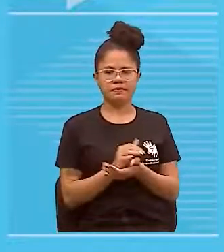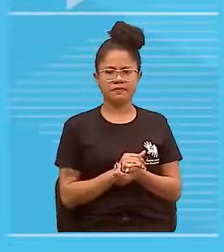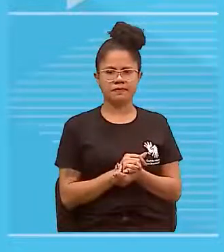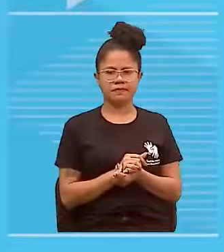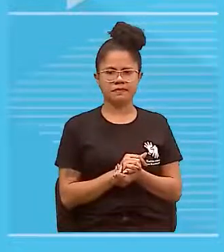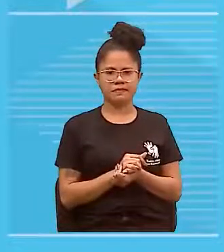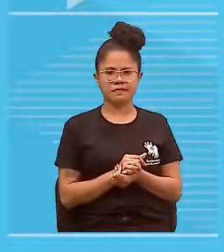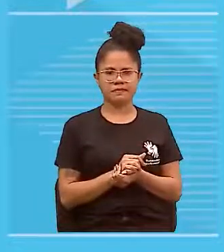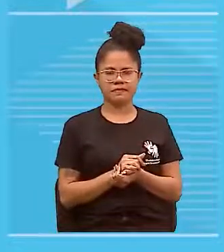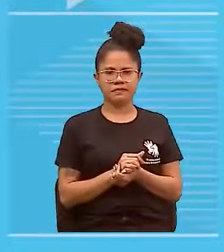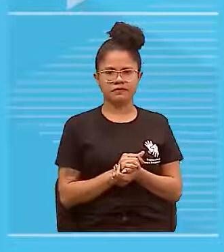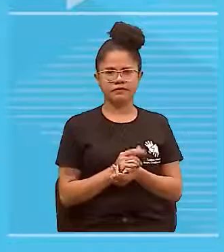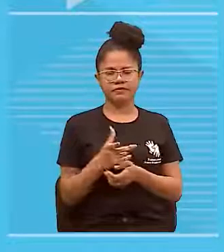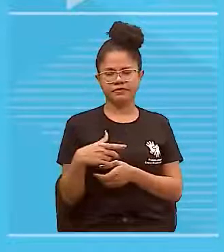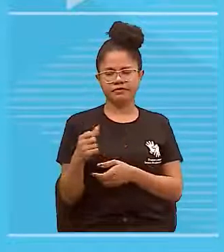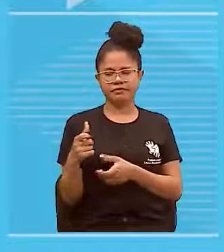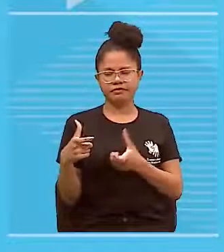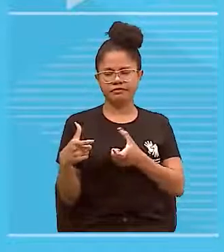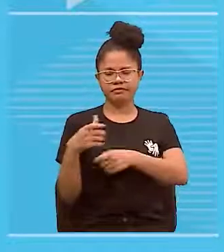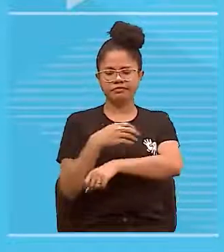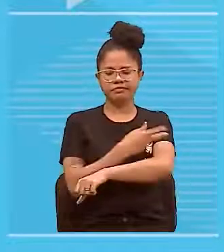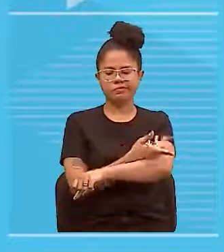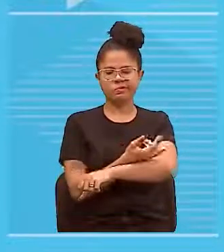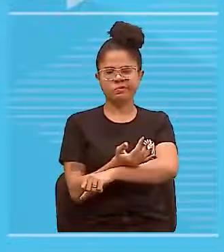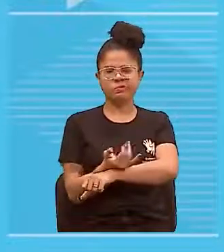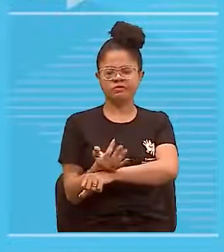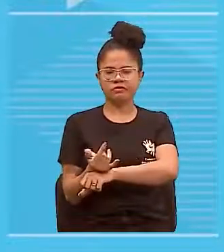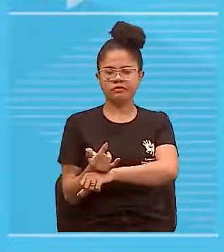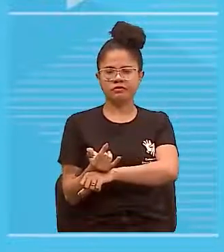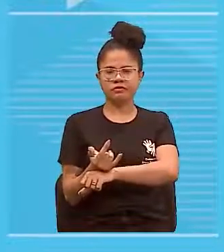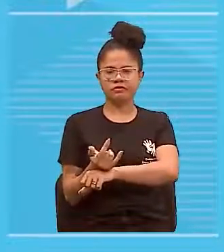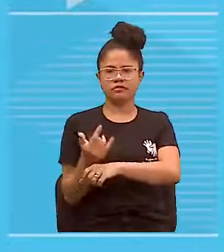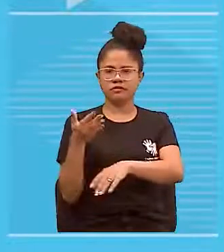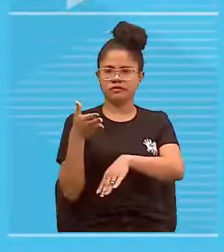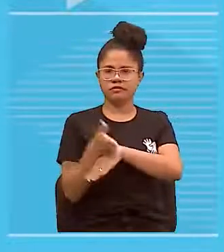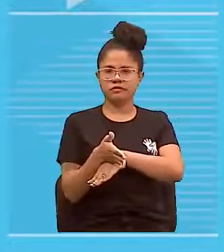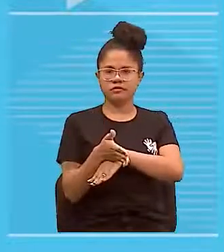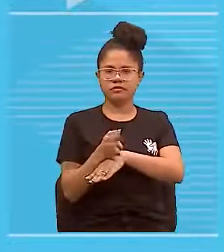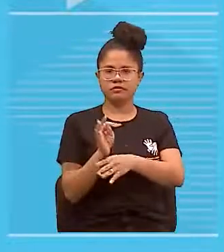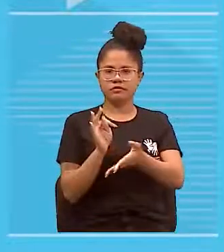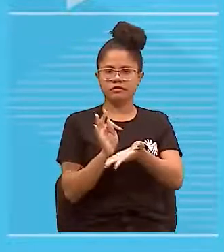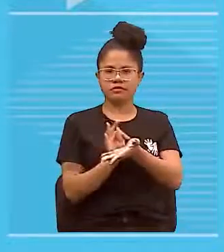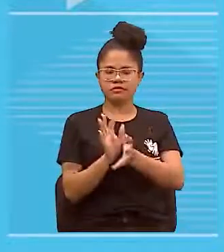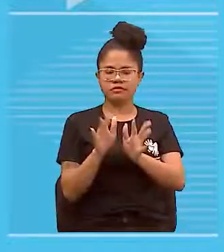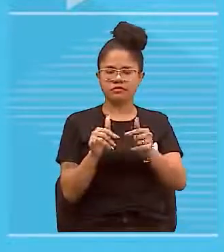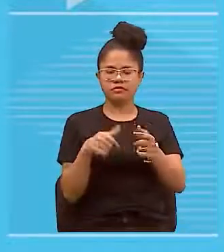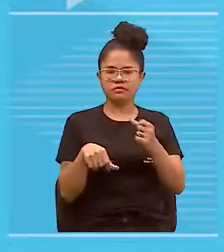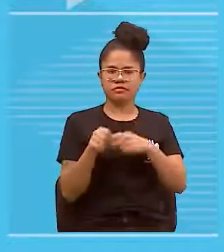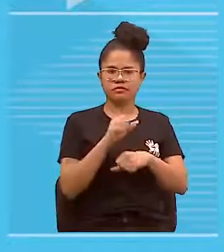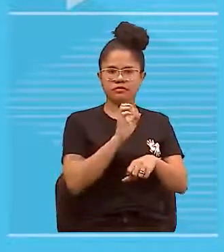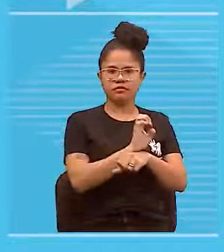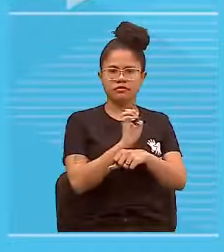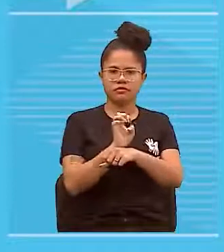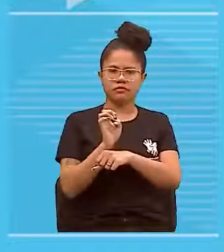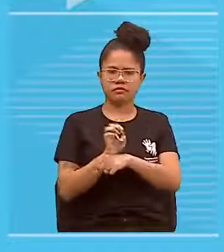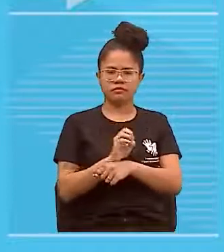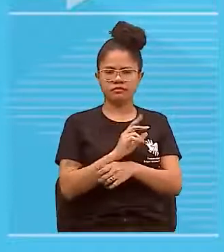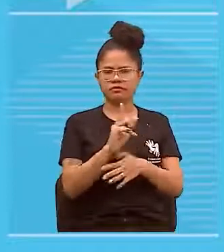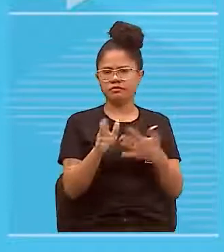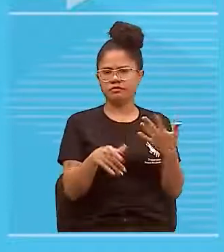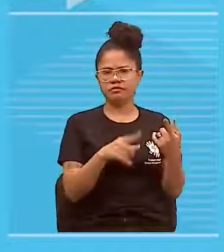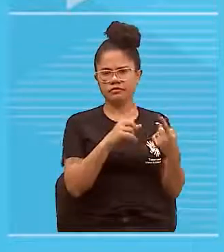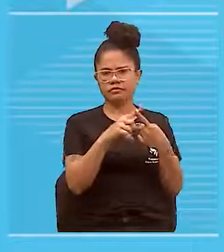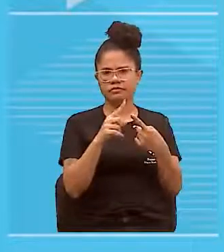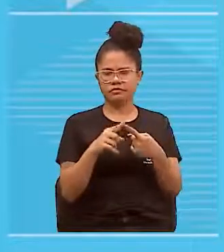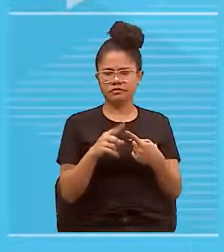está saindo de uma área de cerrado para uma área de Teresina. Professora, por isso que quando a gente sai de um estado para o outro, a gente vê várias espécies